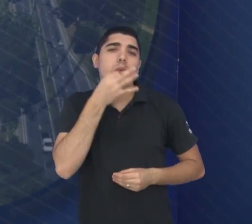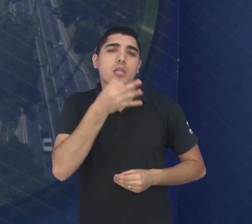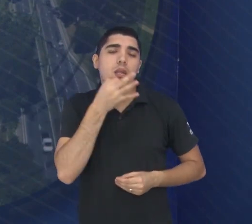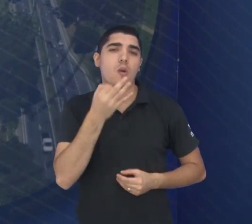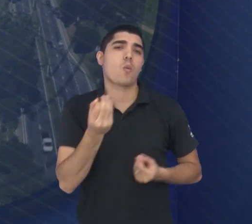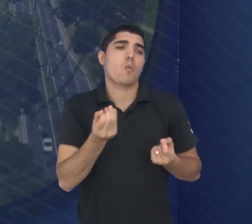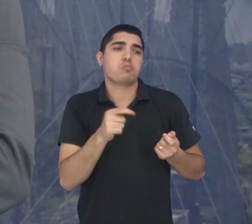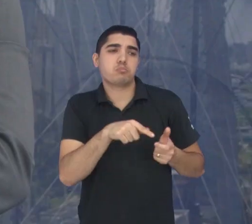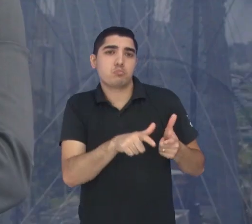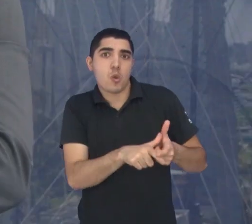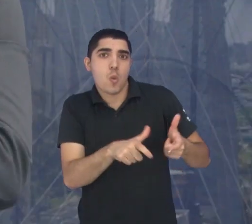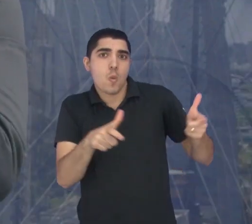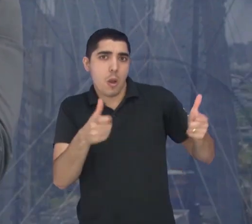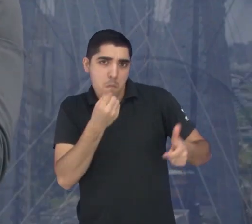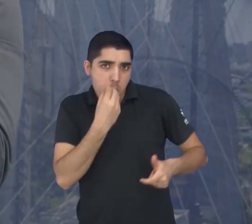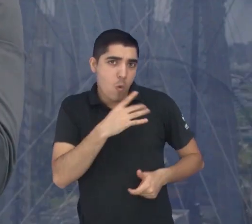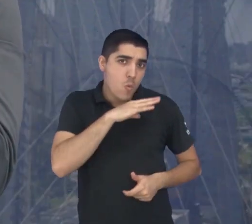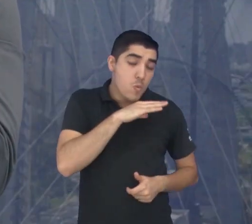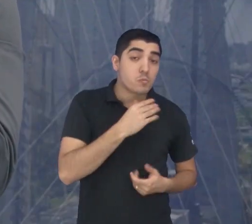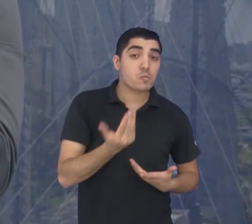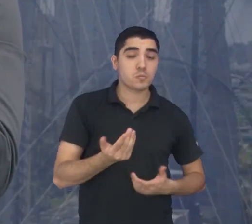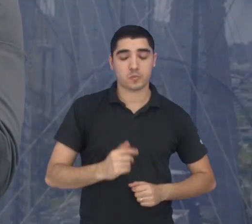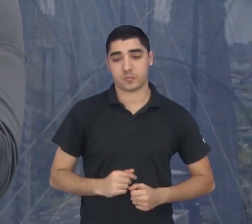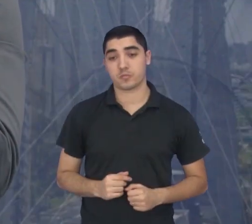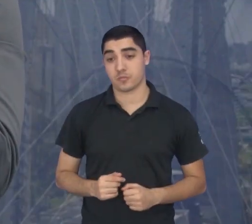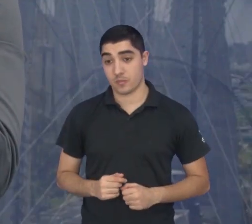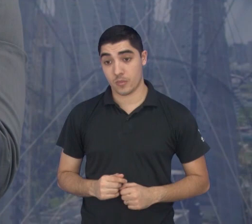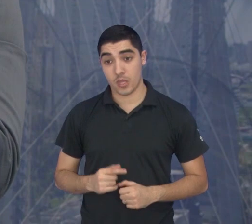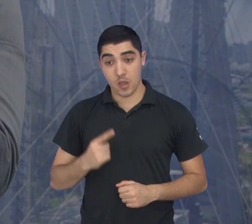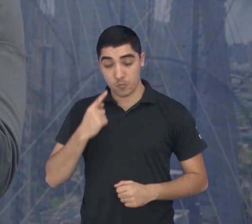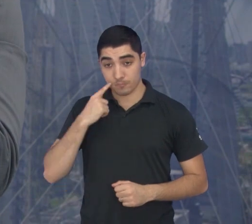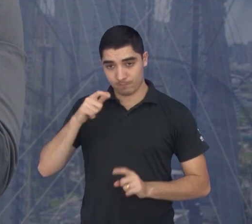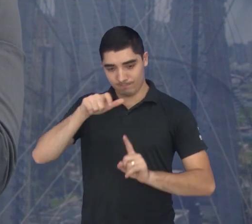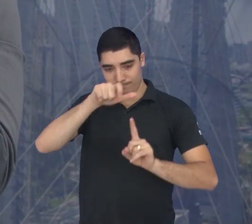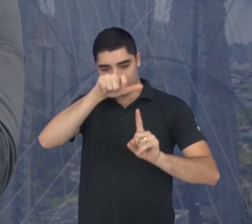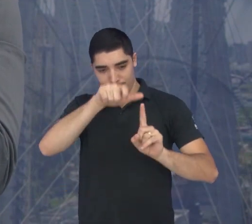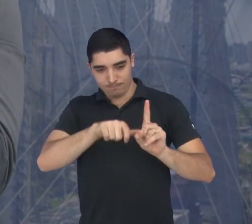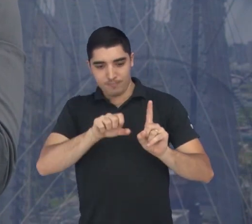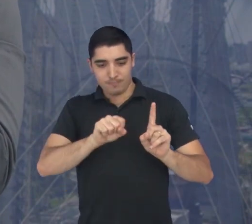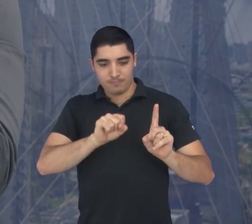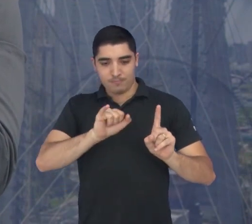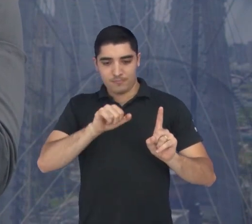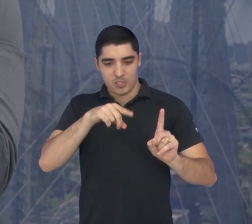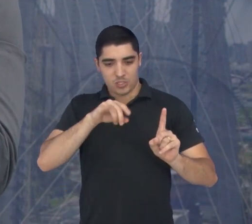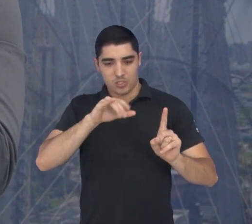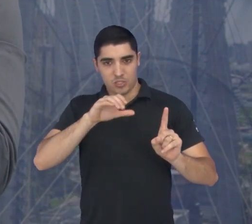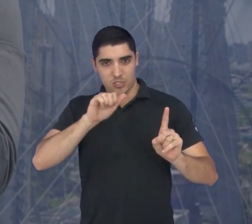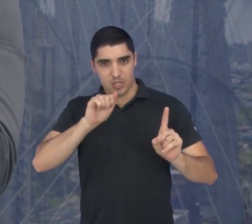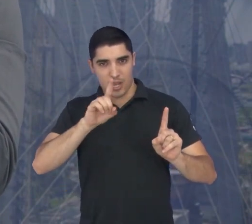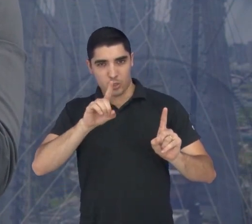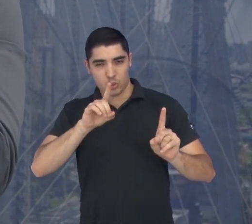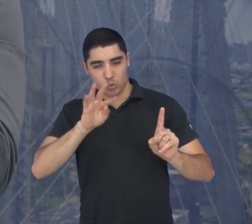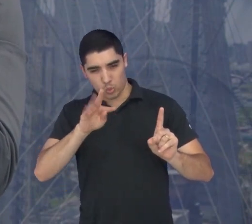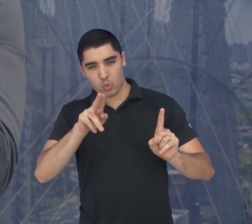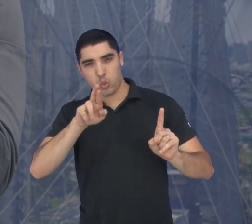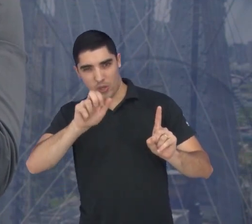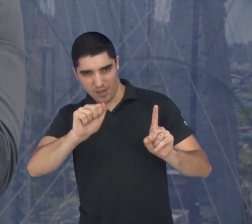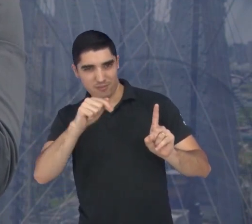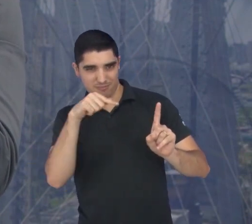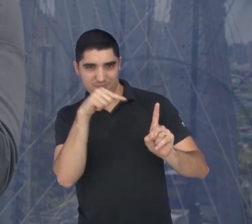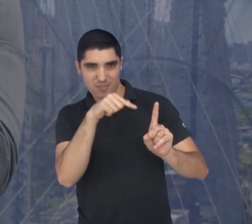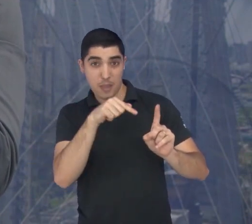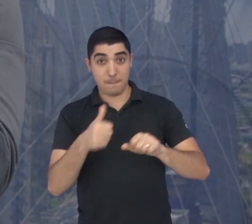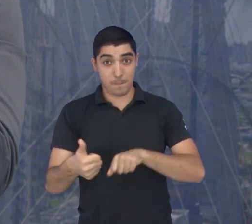crescente? O síndico profissional, hoje a sindicatura em si, para a gente dar o nome de sindicatura, eu não